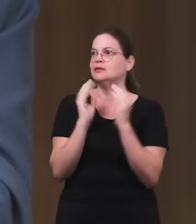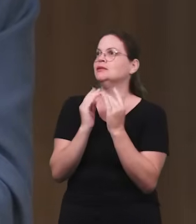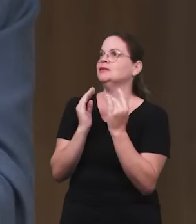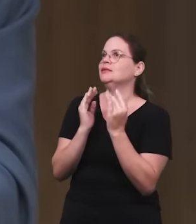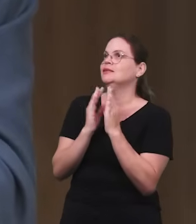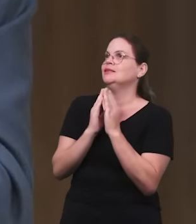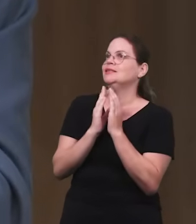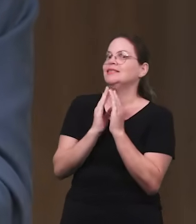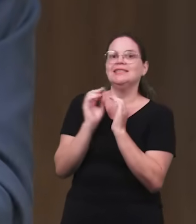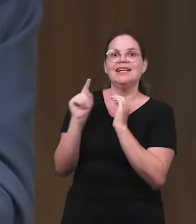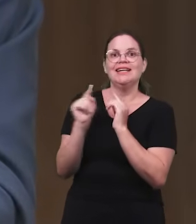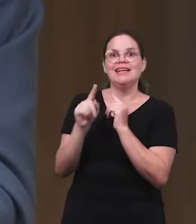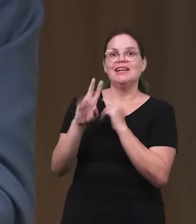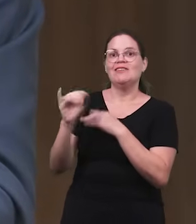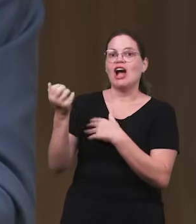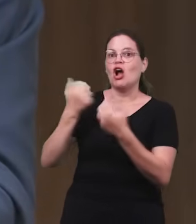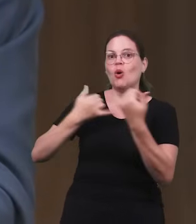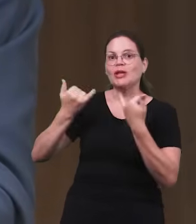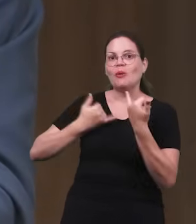que se um rei,